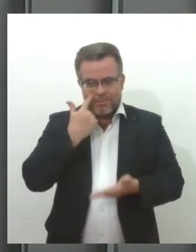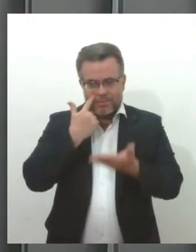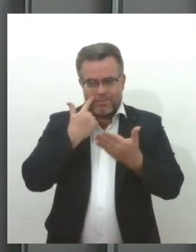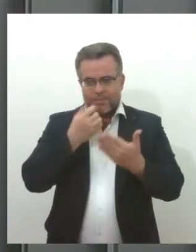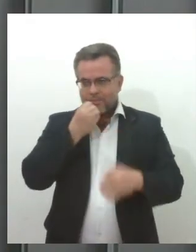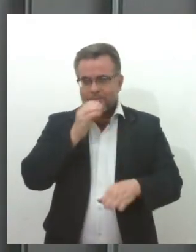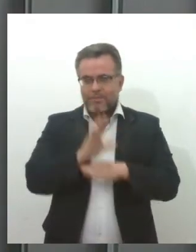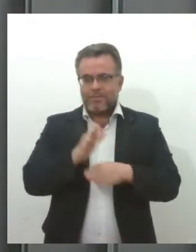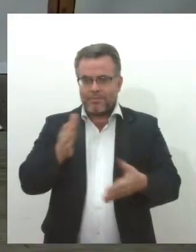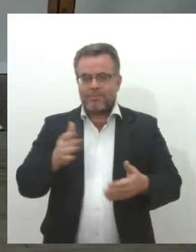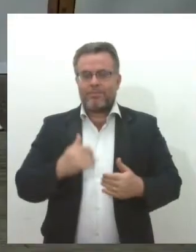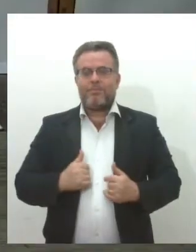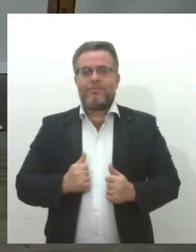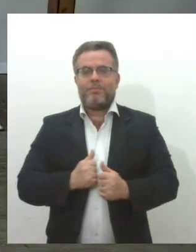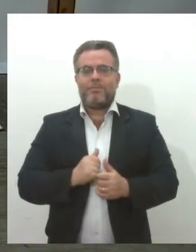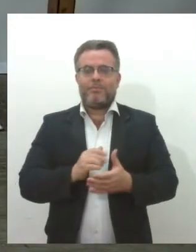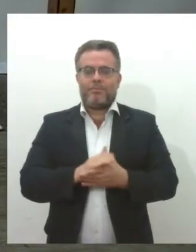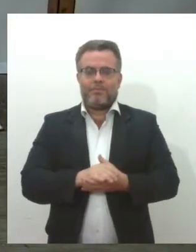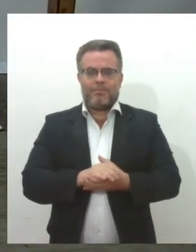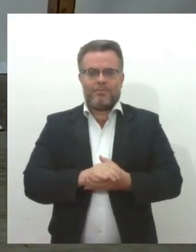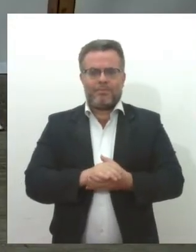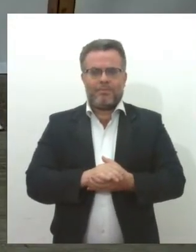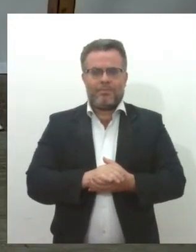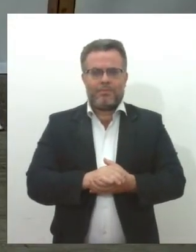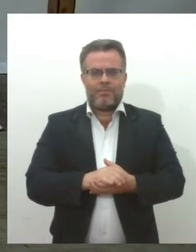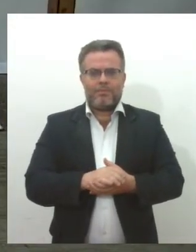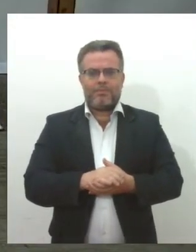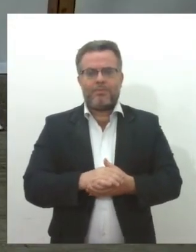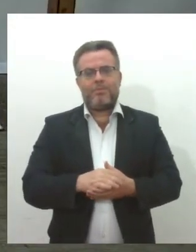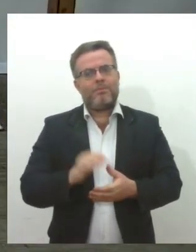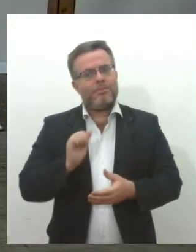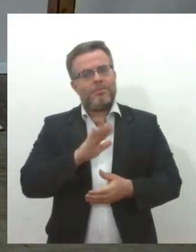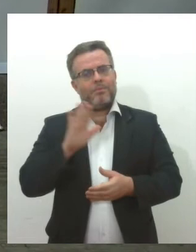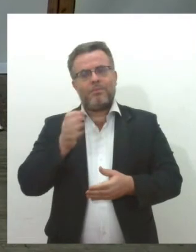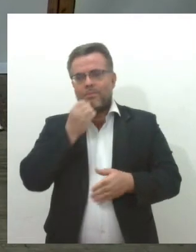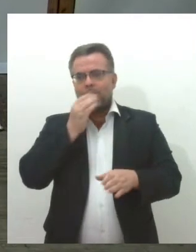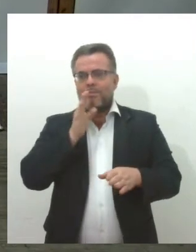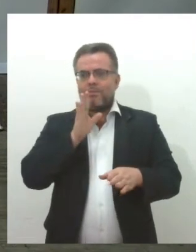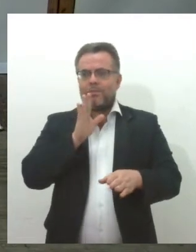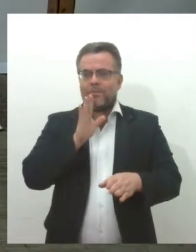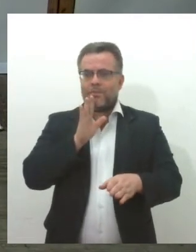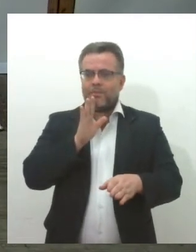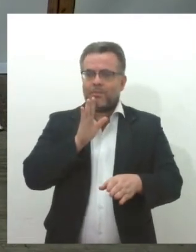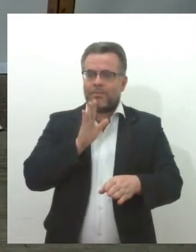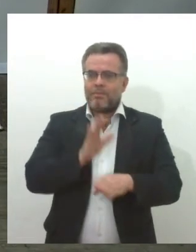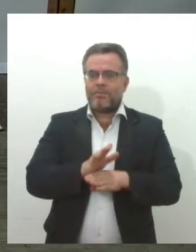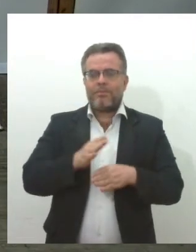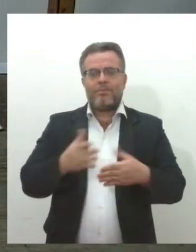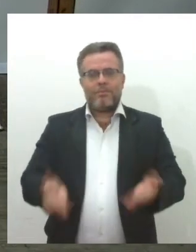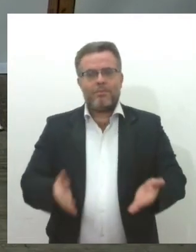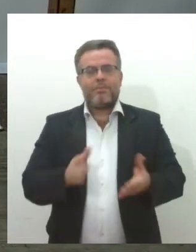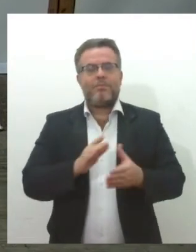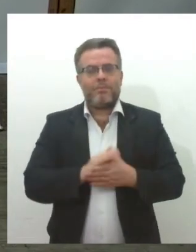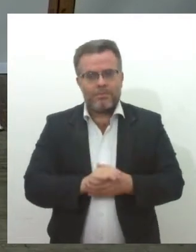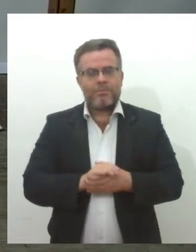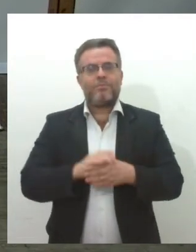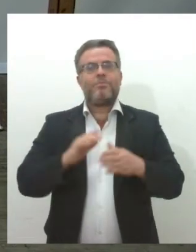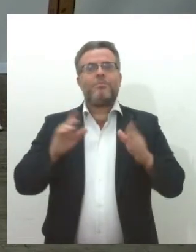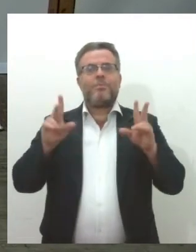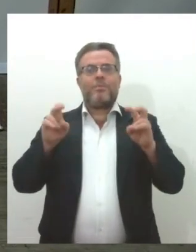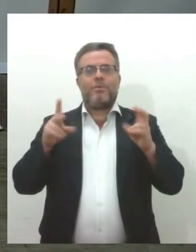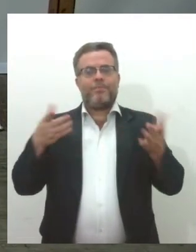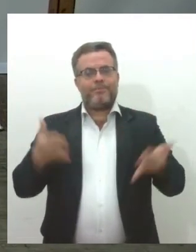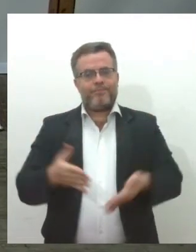Aline boa tarde olá Valquíria mirão Boa tarde olha o tema do programa